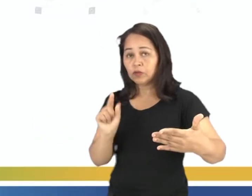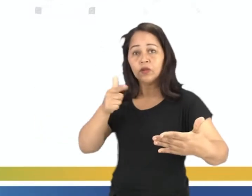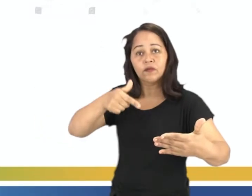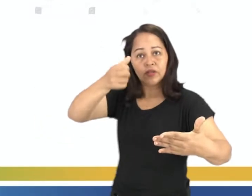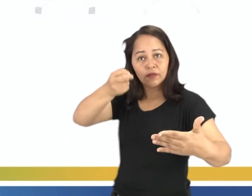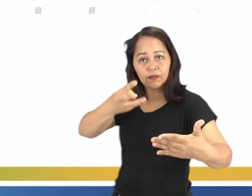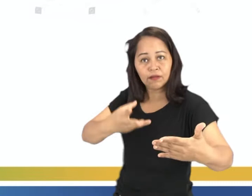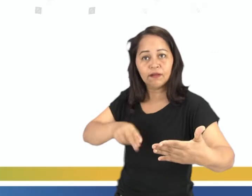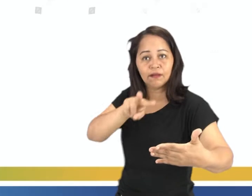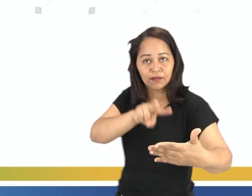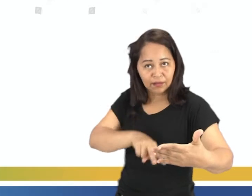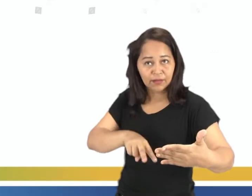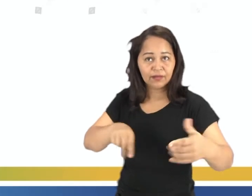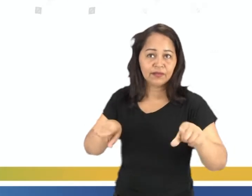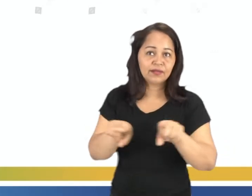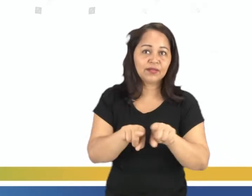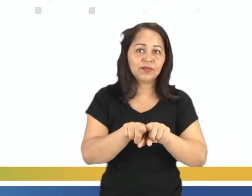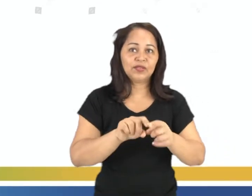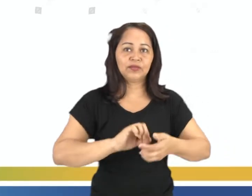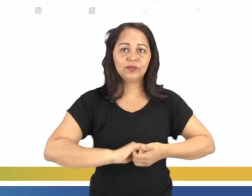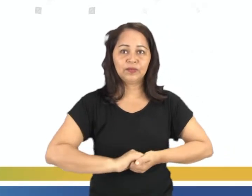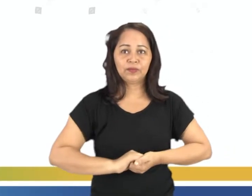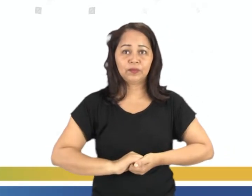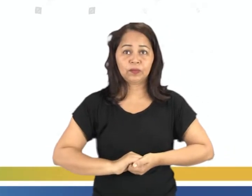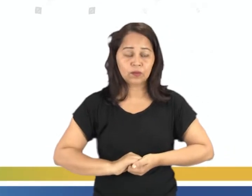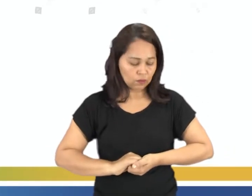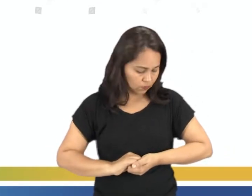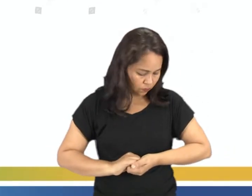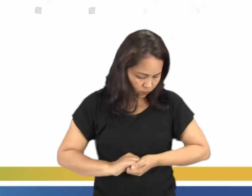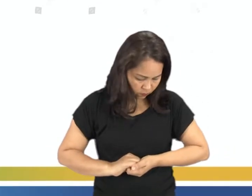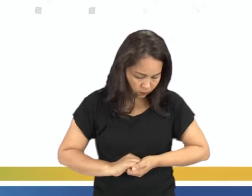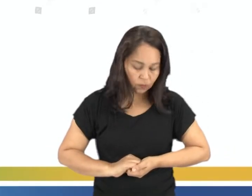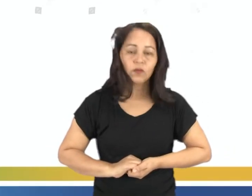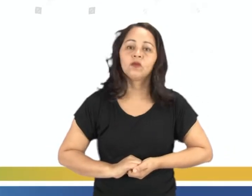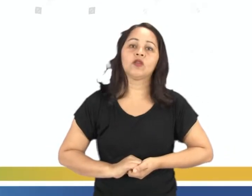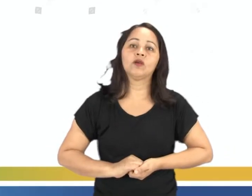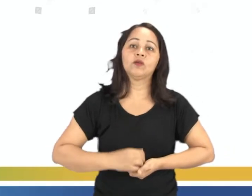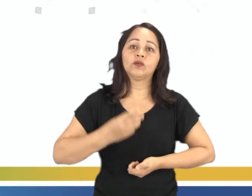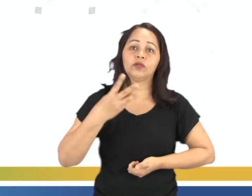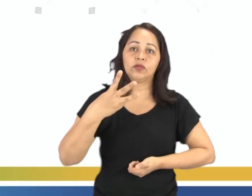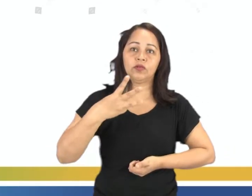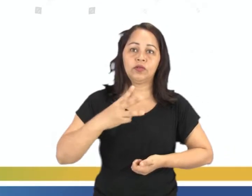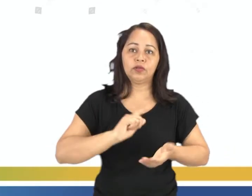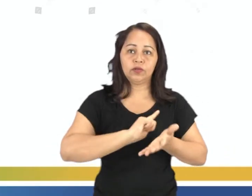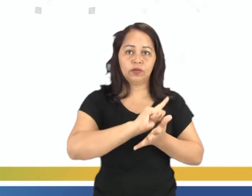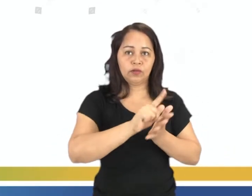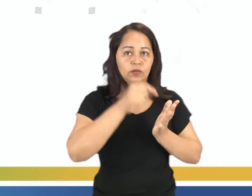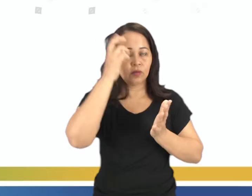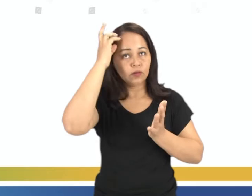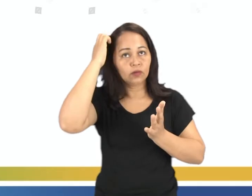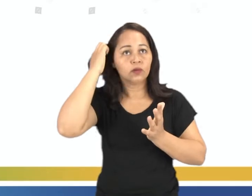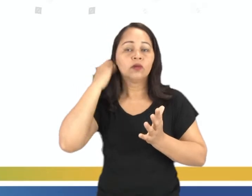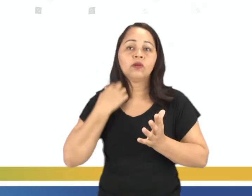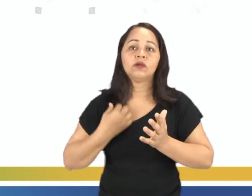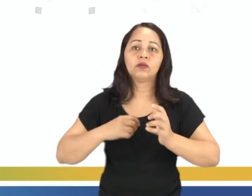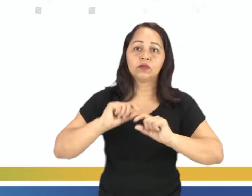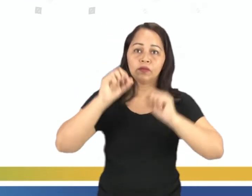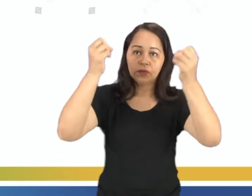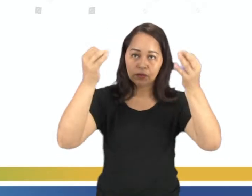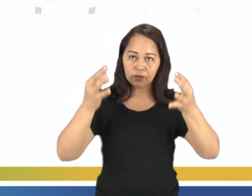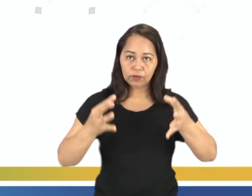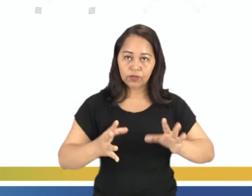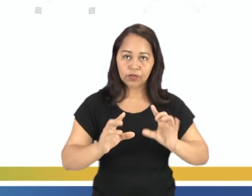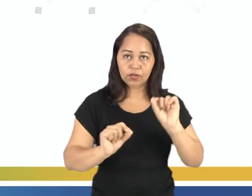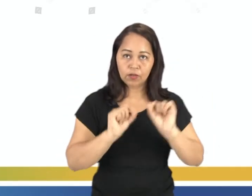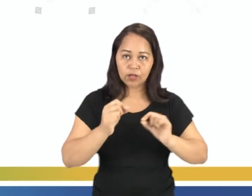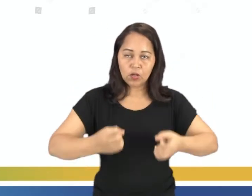foi a forma predominante de leitura. Tá? Os três gêneros, lírico, dramático e épico, eram escritos em forma